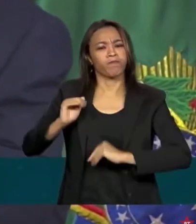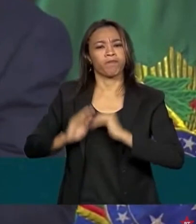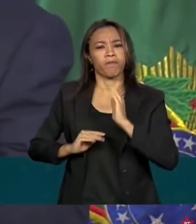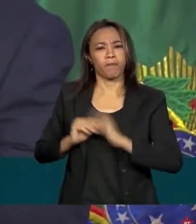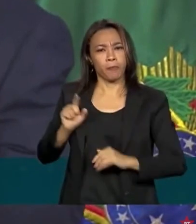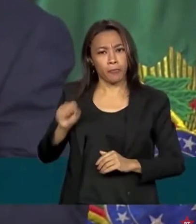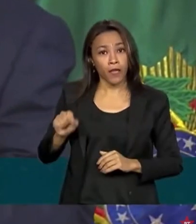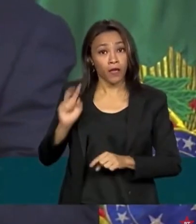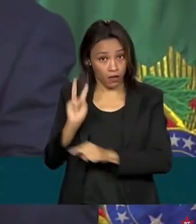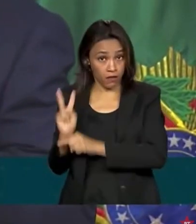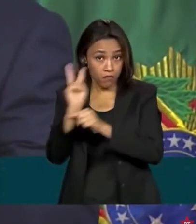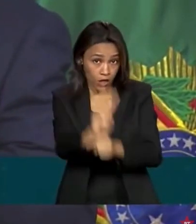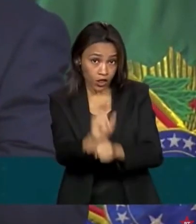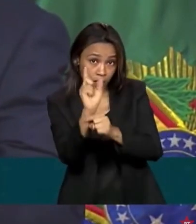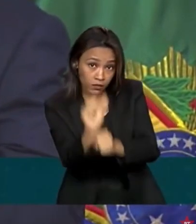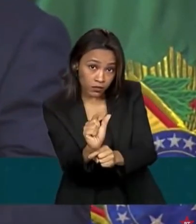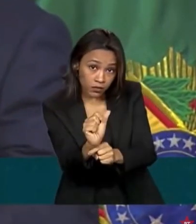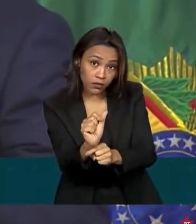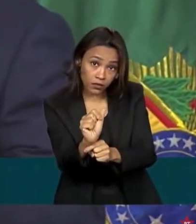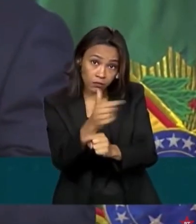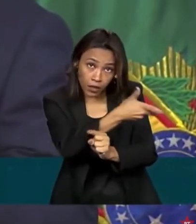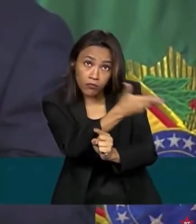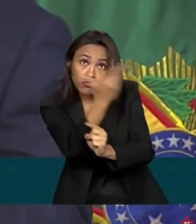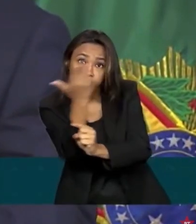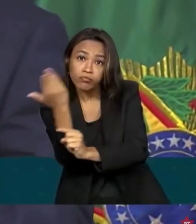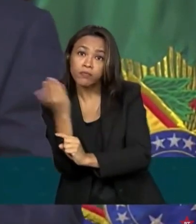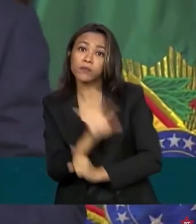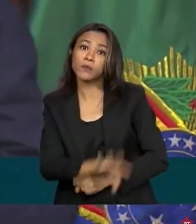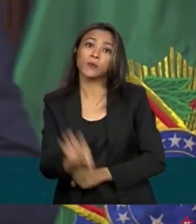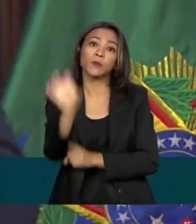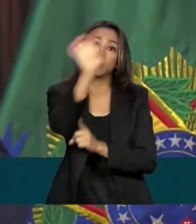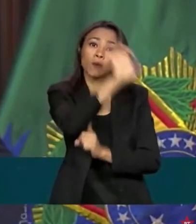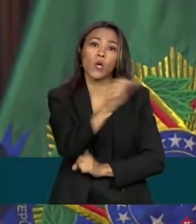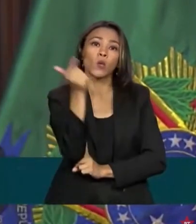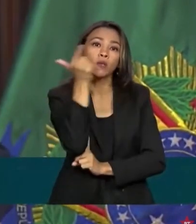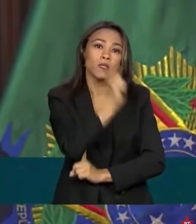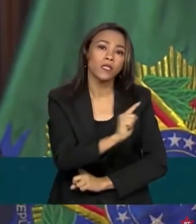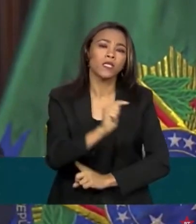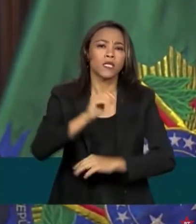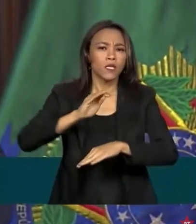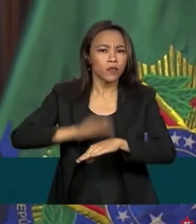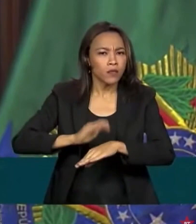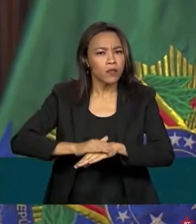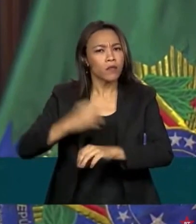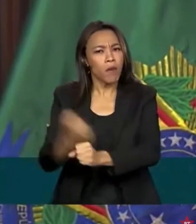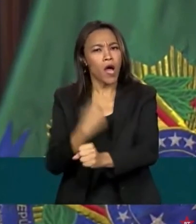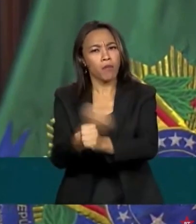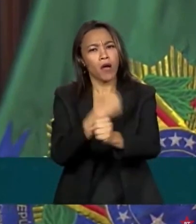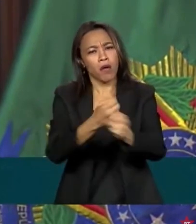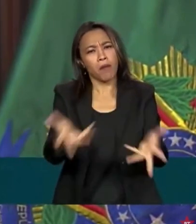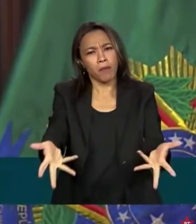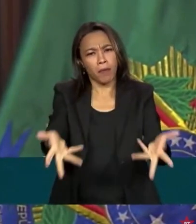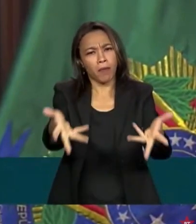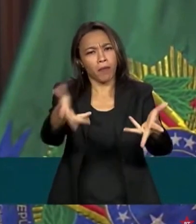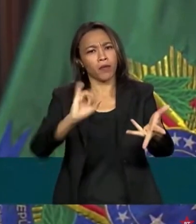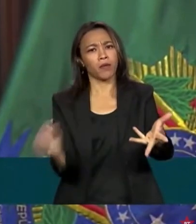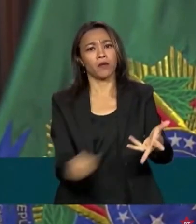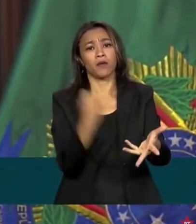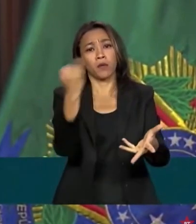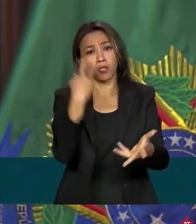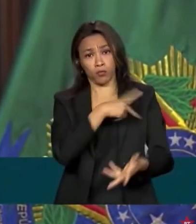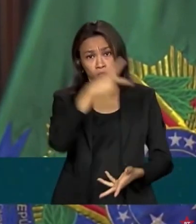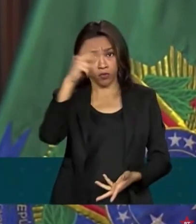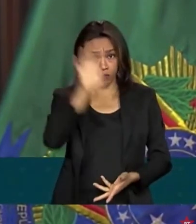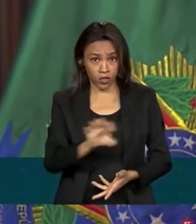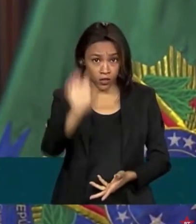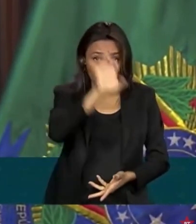necessário, emprestar dinheiro para que governadores possam concluir obras consideradas, sabe, inevitáveis para o estado. É